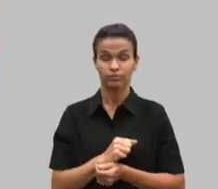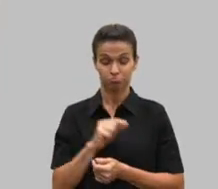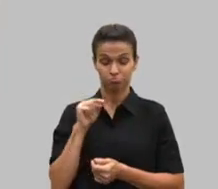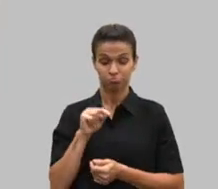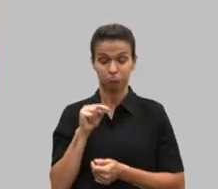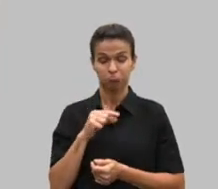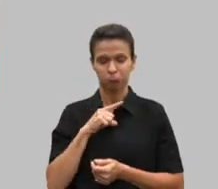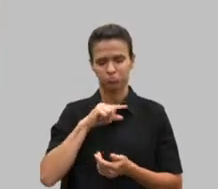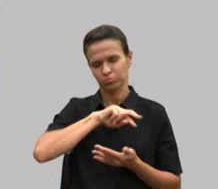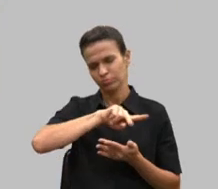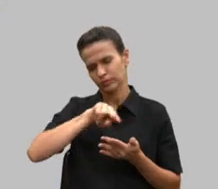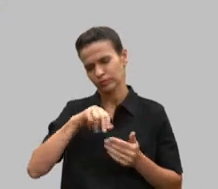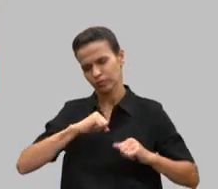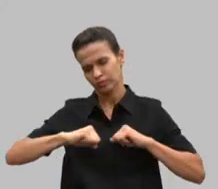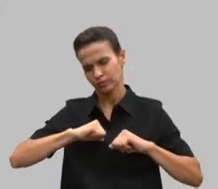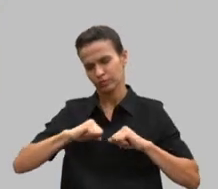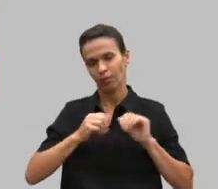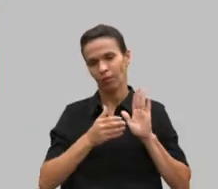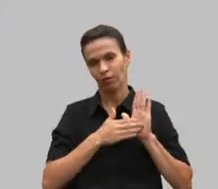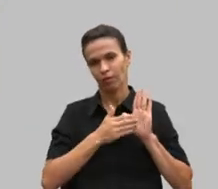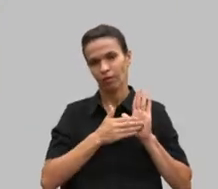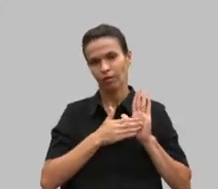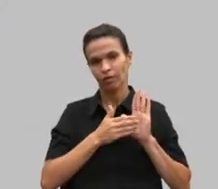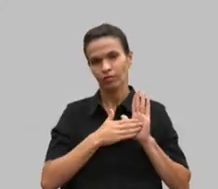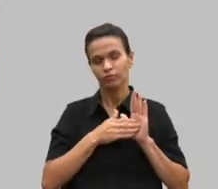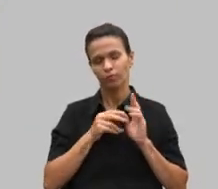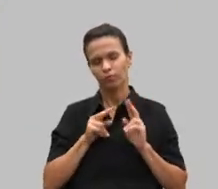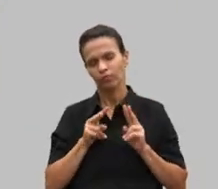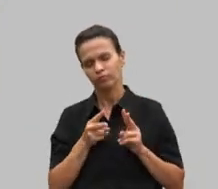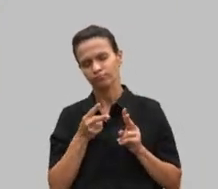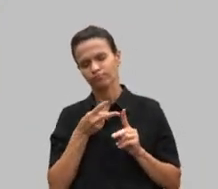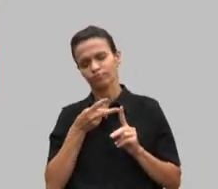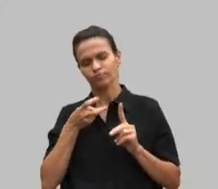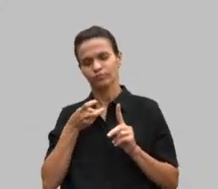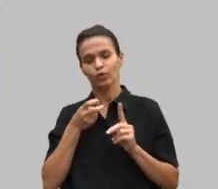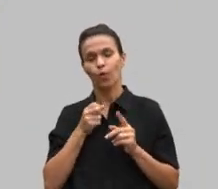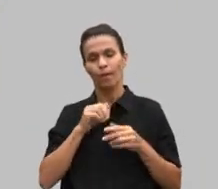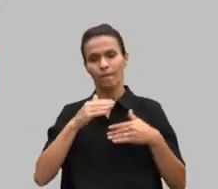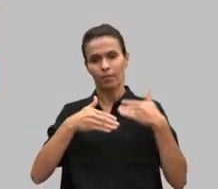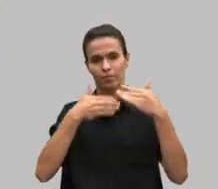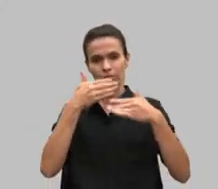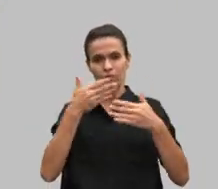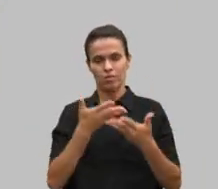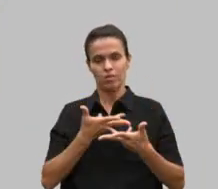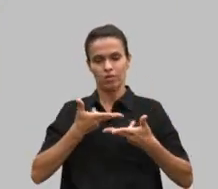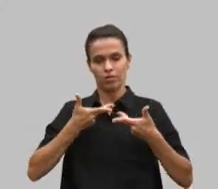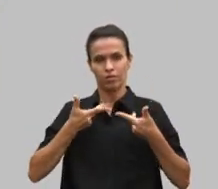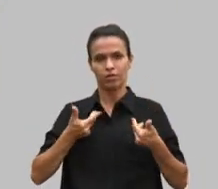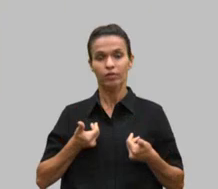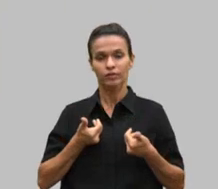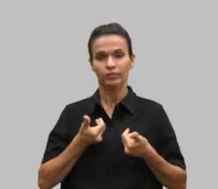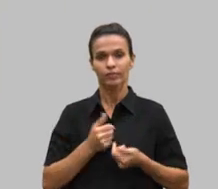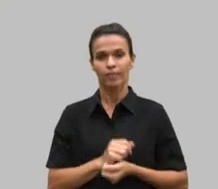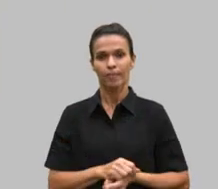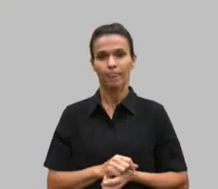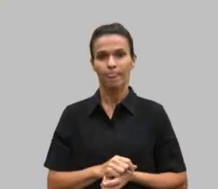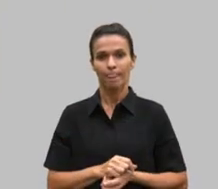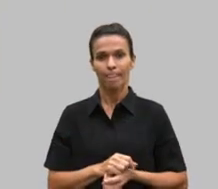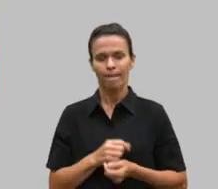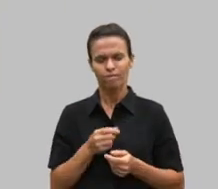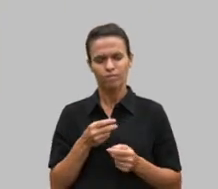diversas debates Acerca das propostas visando sempre o aprimoramento das Tais sempre visando a